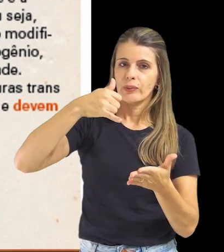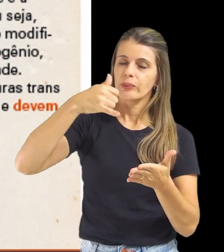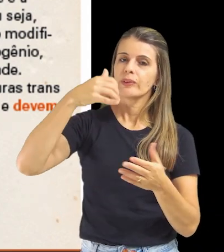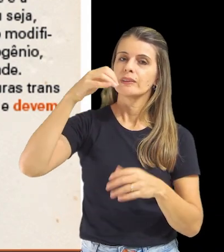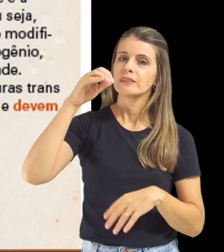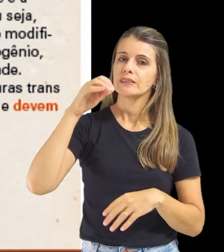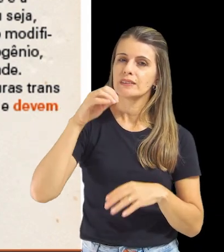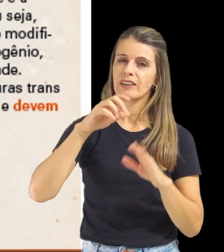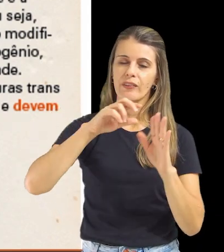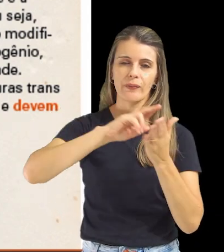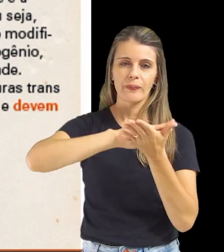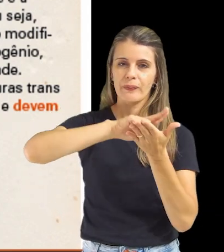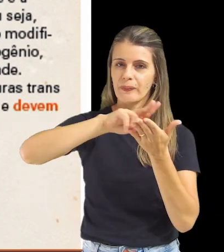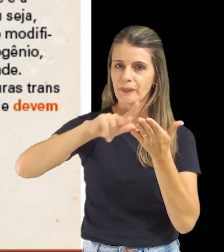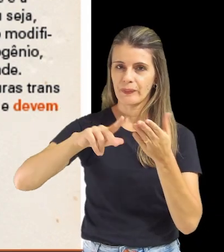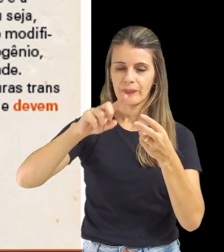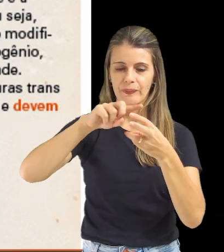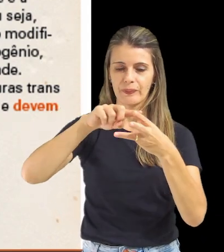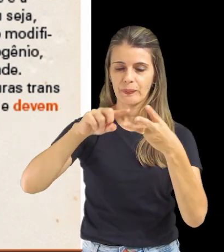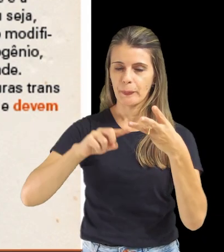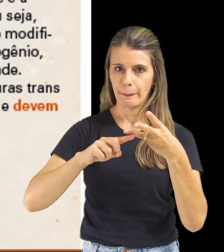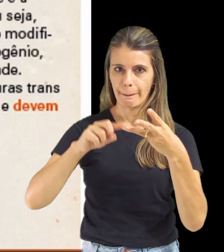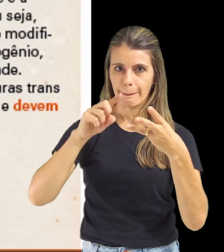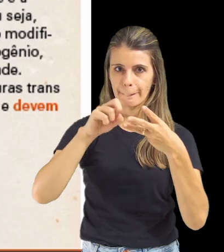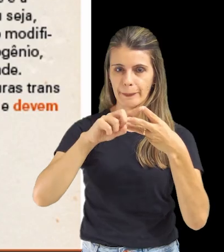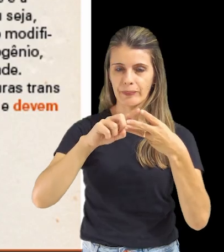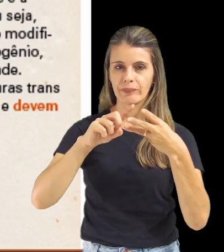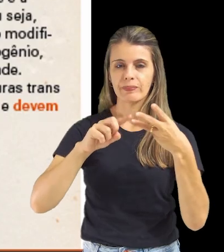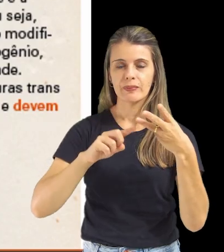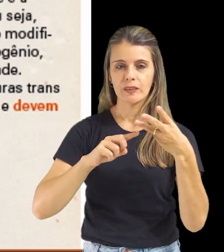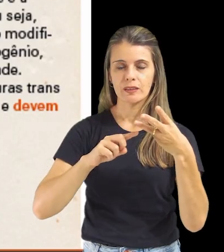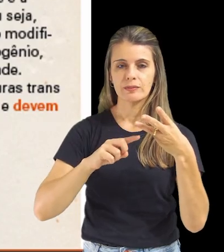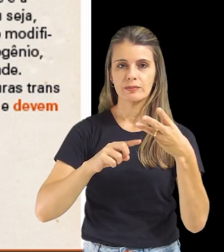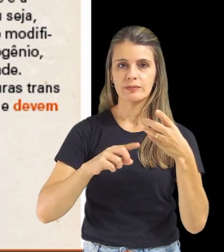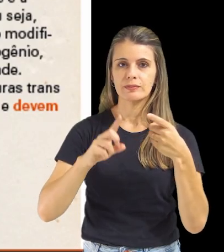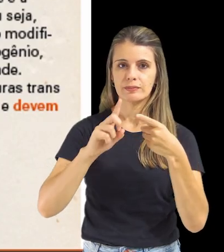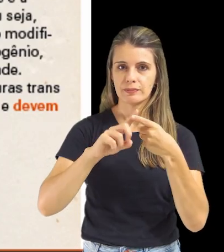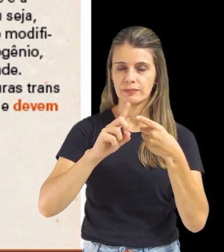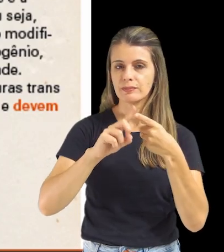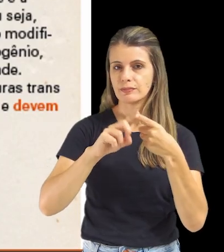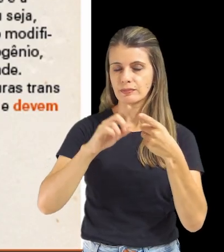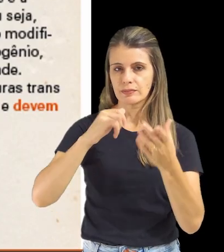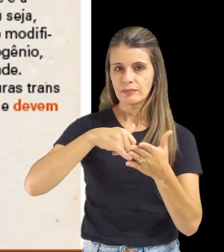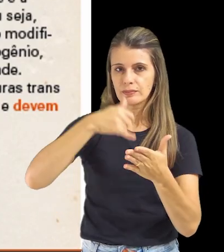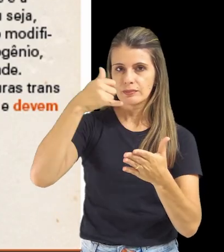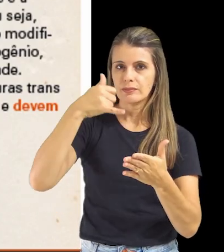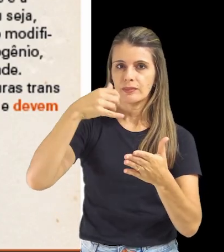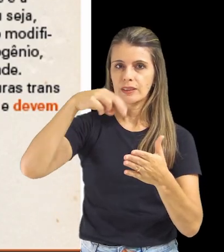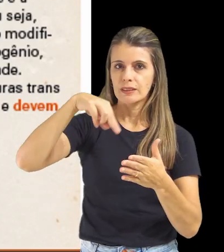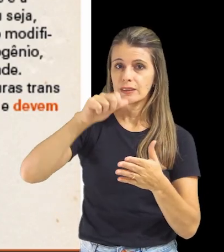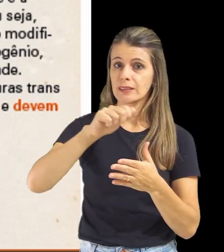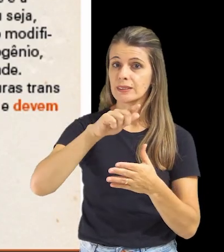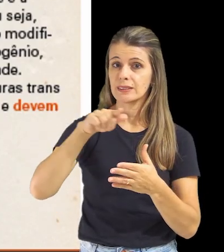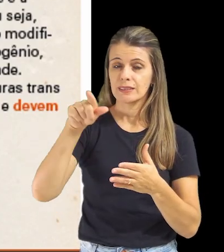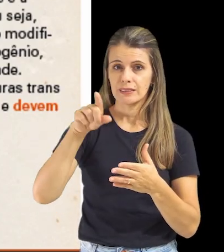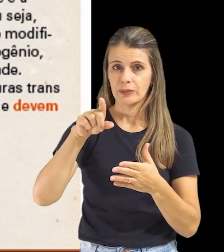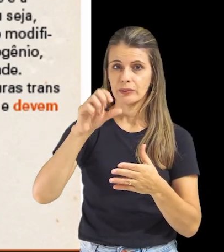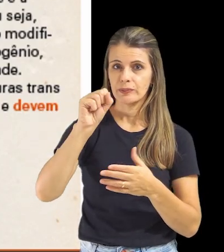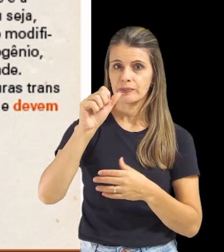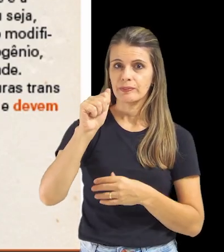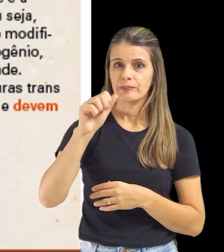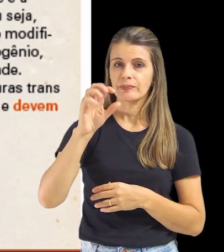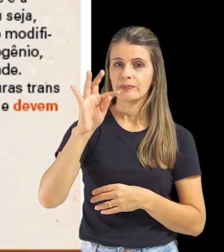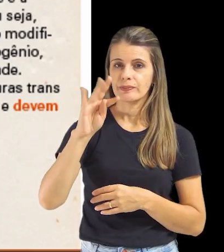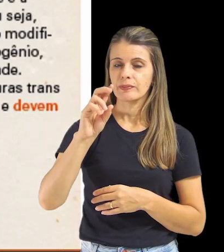gordura saturada e a gordura trans. Não podemos esquecer. Então, a gordura não saturada, elas são chamadas gorduras